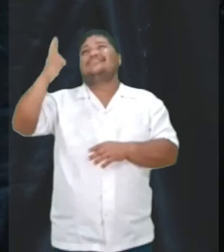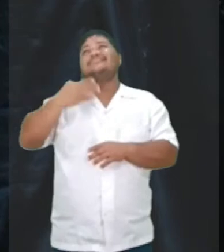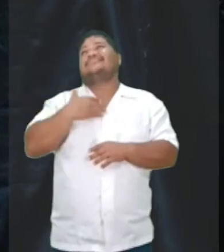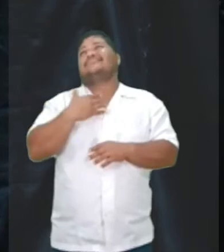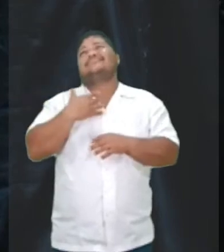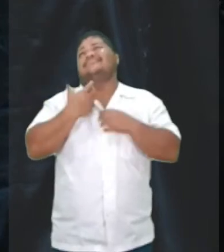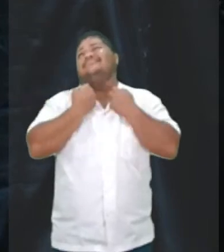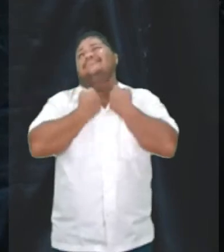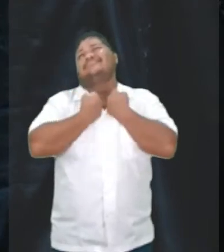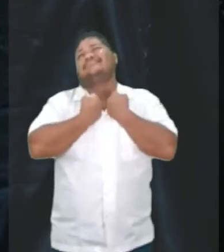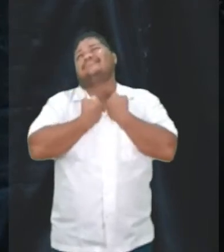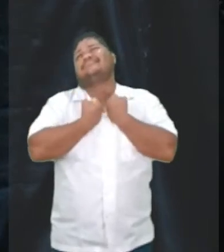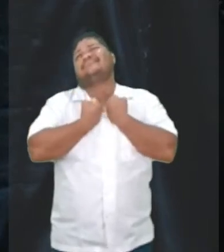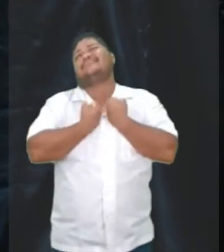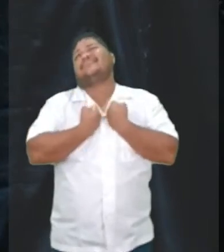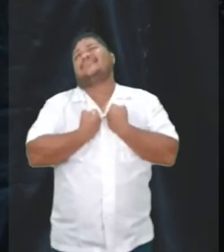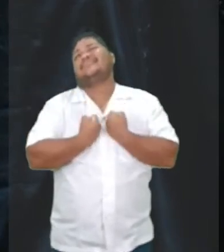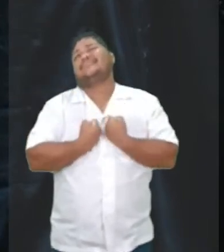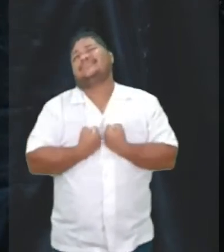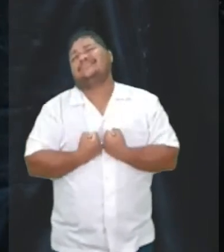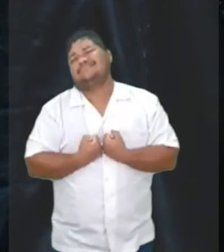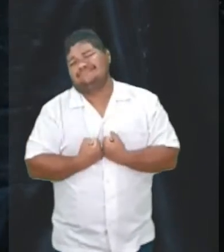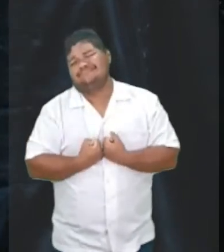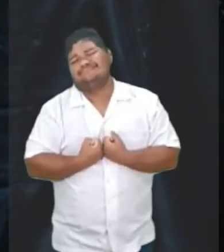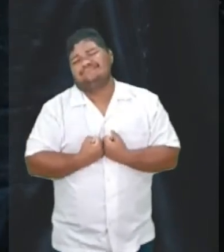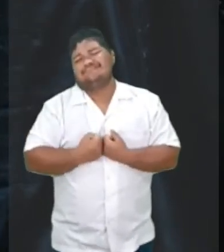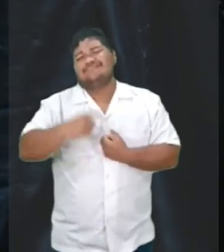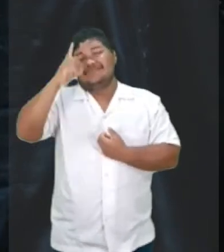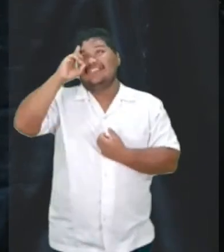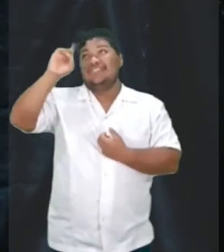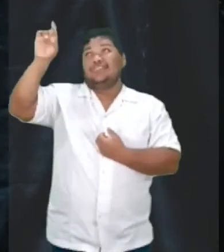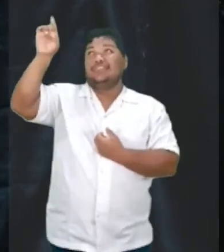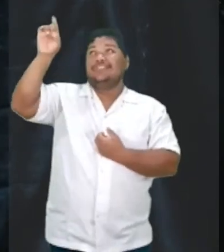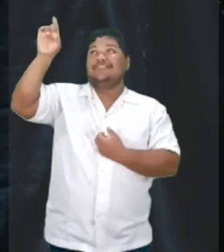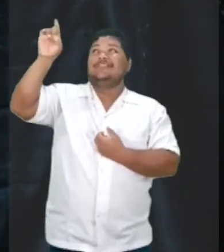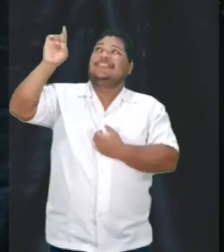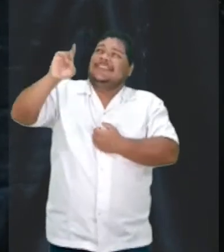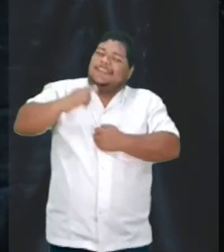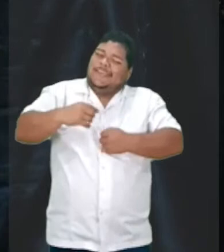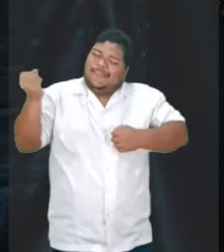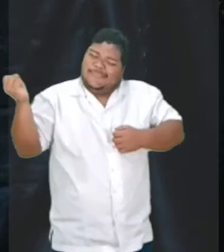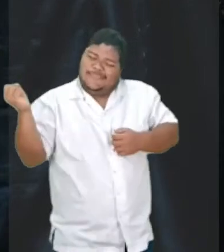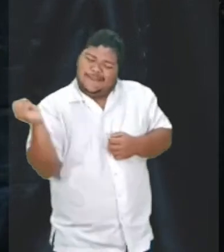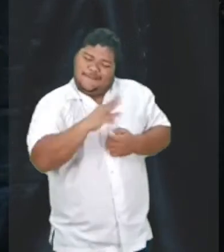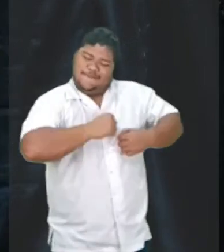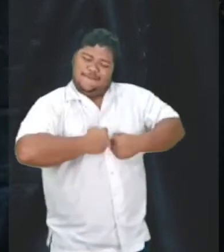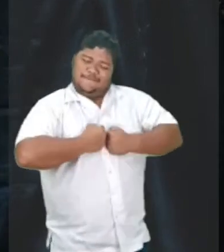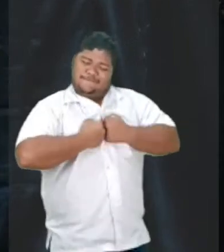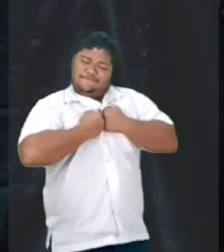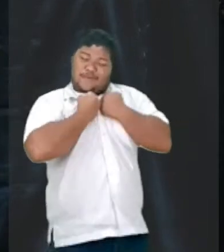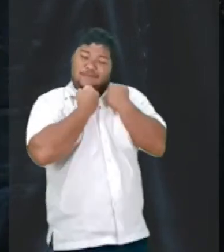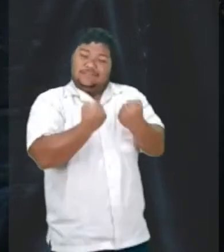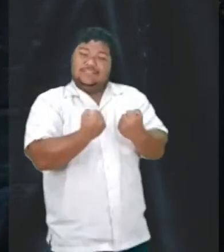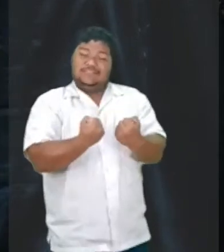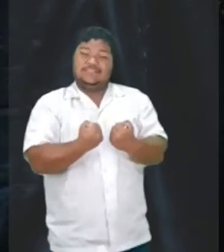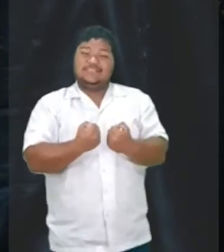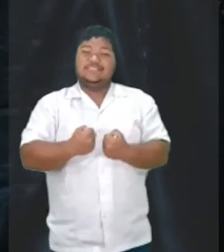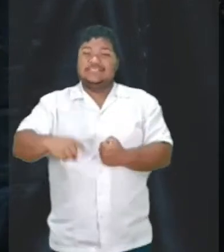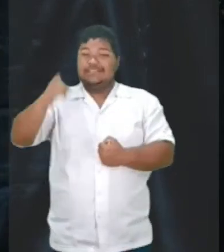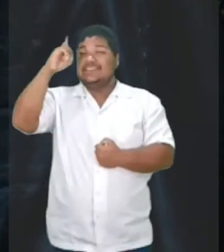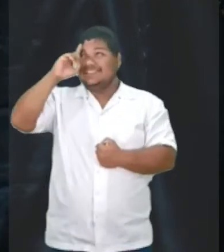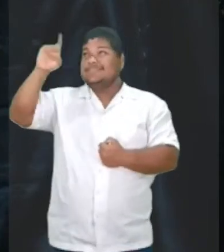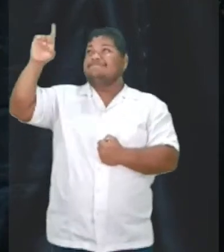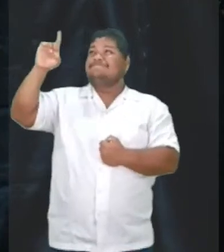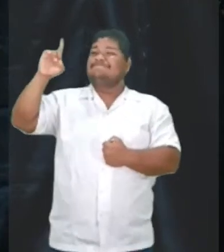Ele renova as forças. Ele sabe qual é o limite. Ele sabe qual é o peso que você pode